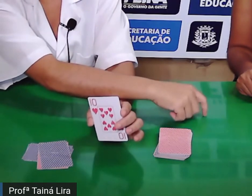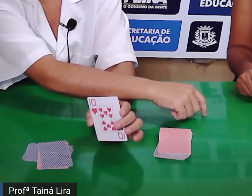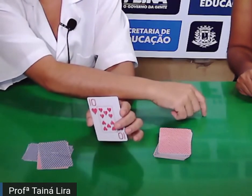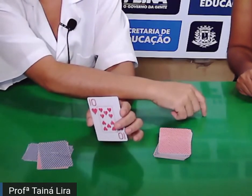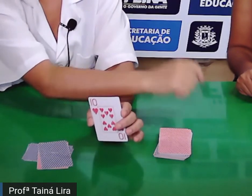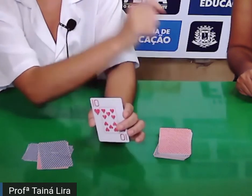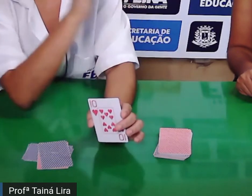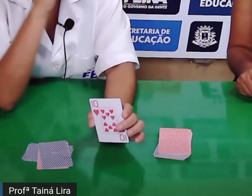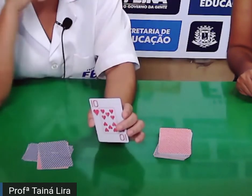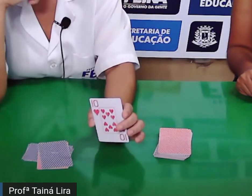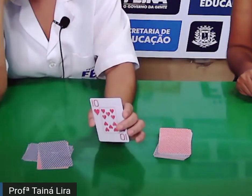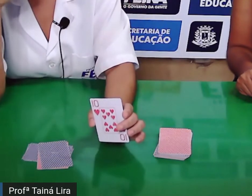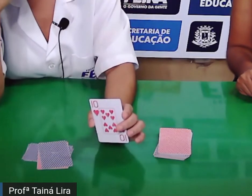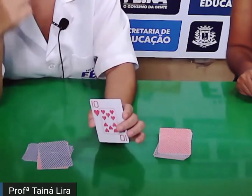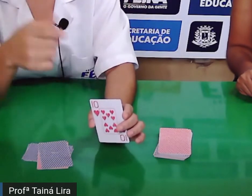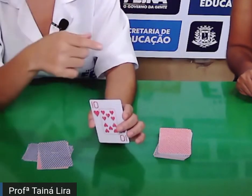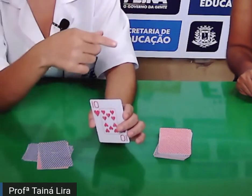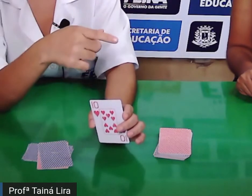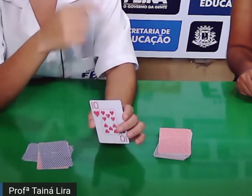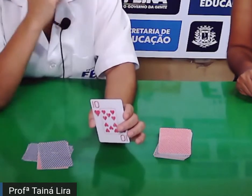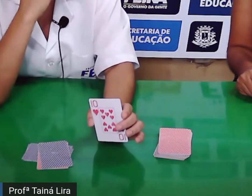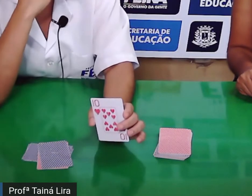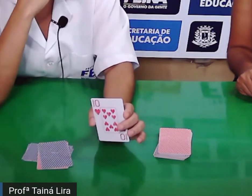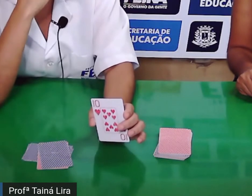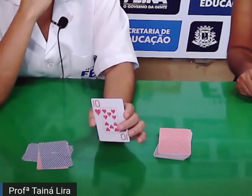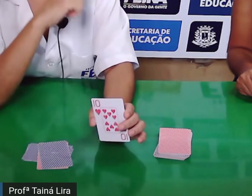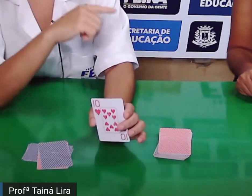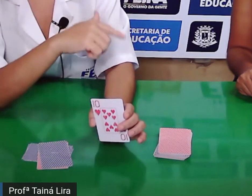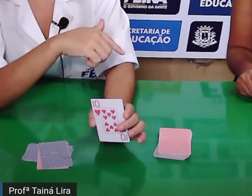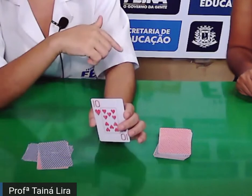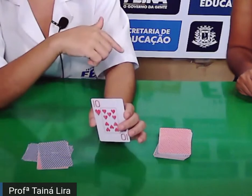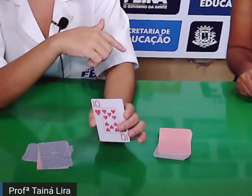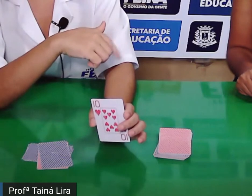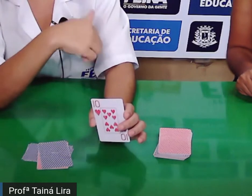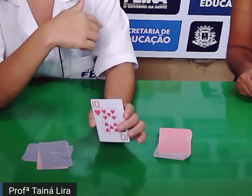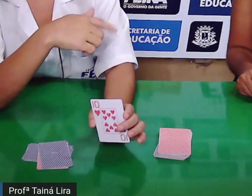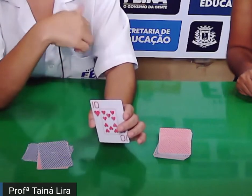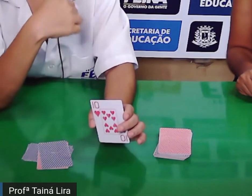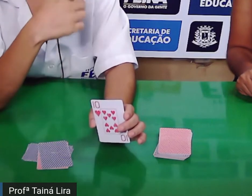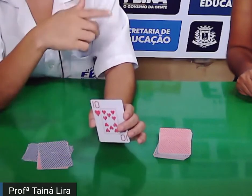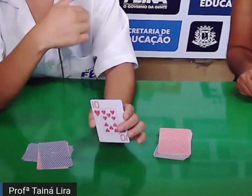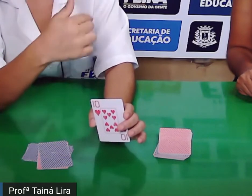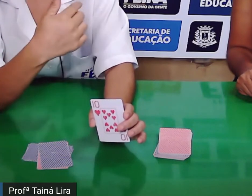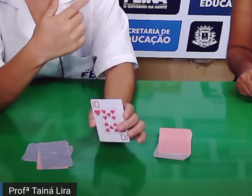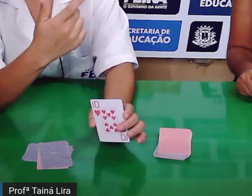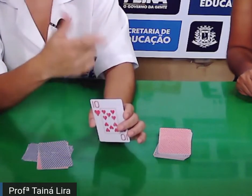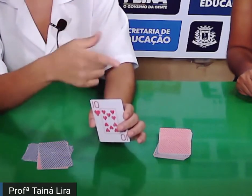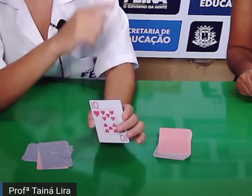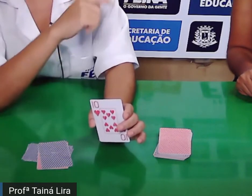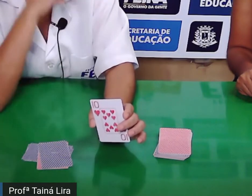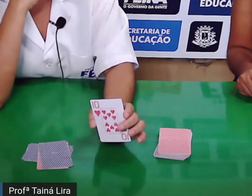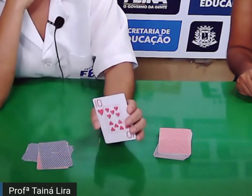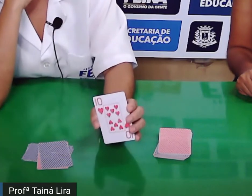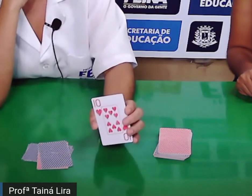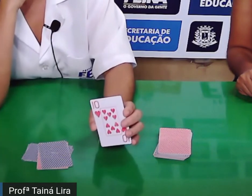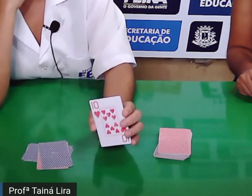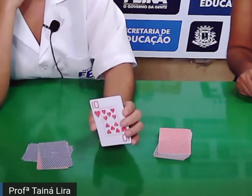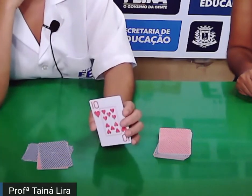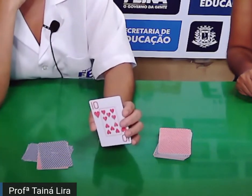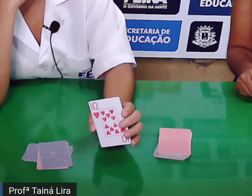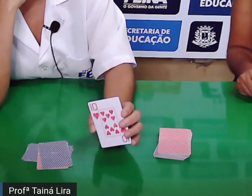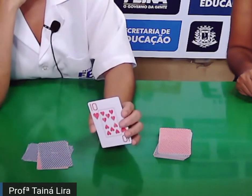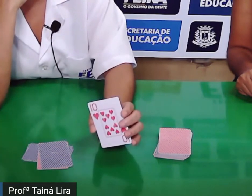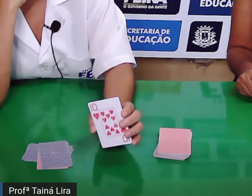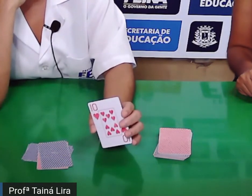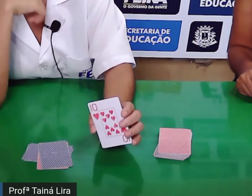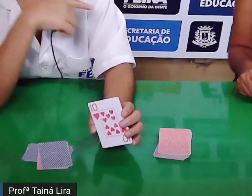23 pontos para que eu possa fazer um número, para pelo menos empatar com ela, qual carta será